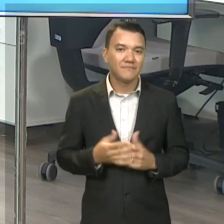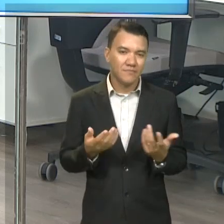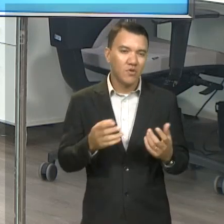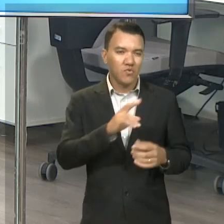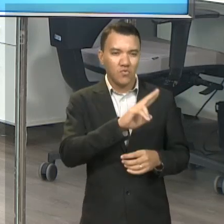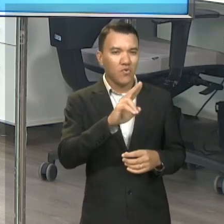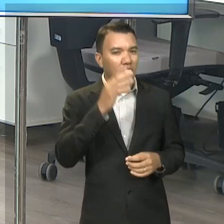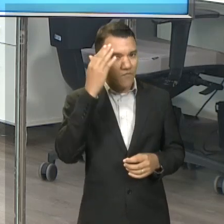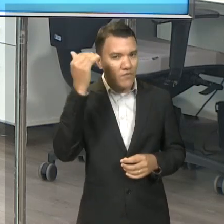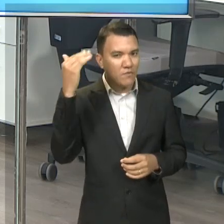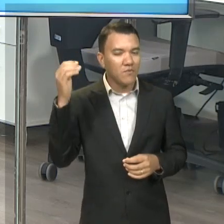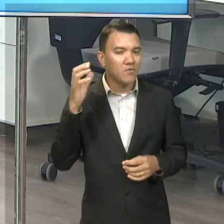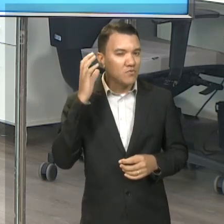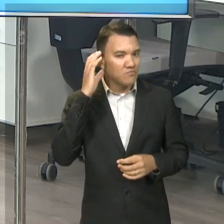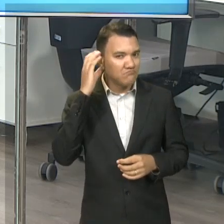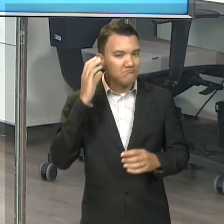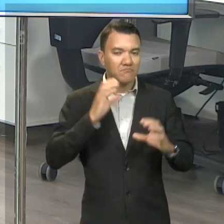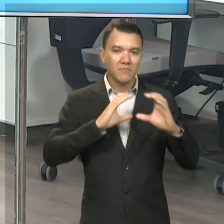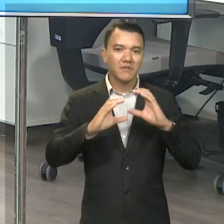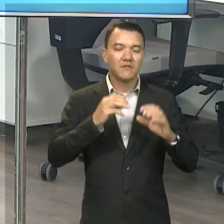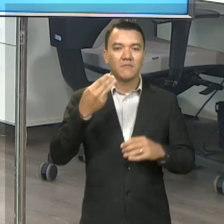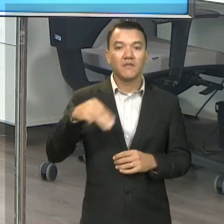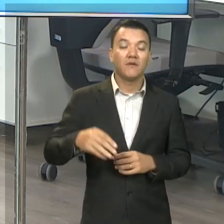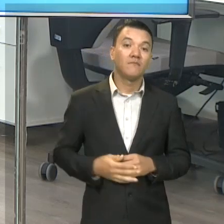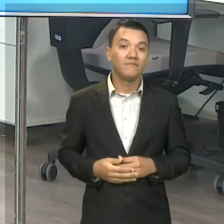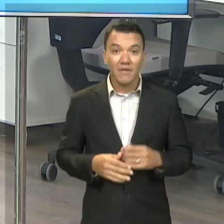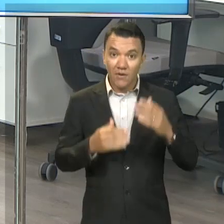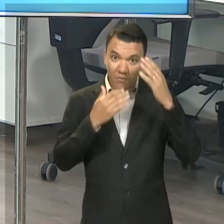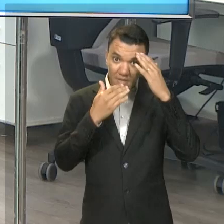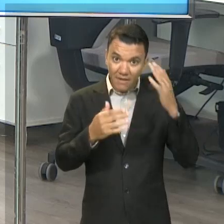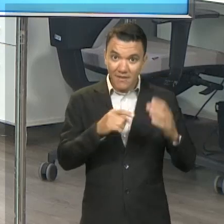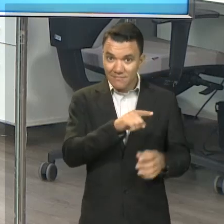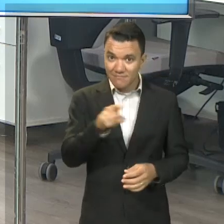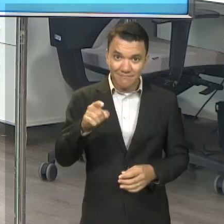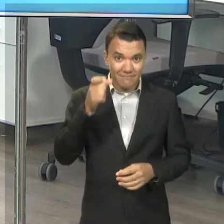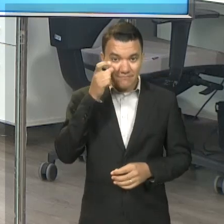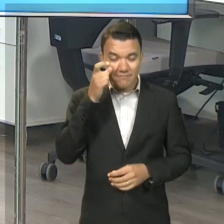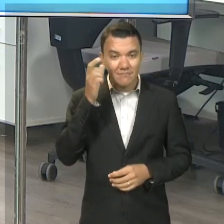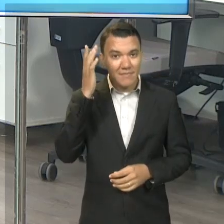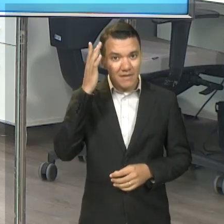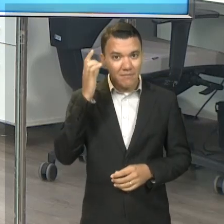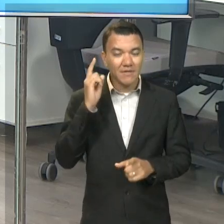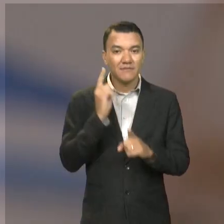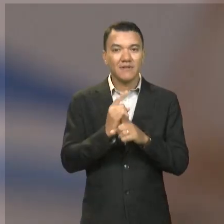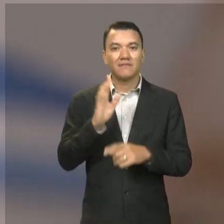da área de comunicação no estado do Maranhão. Então, obrigado pela sua companhia e até amanhã.